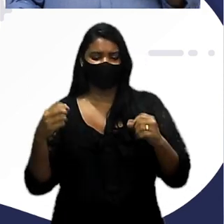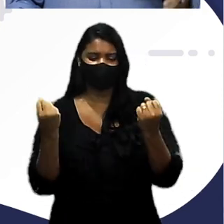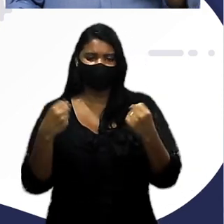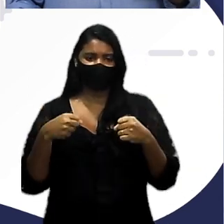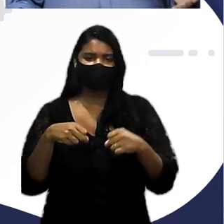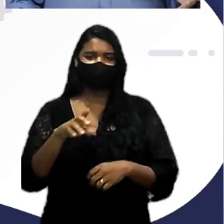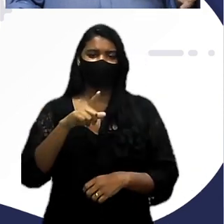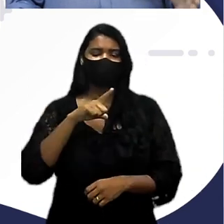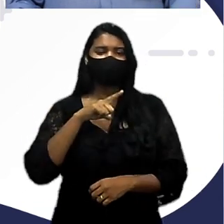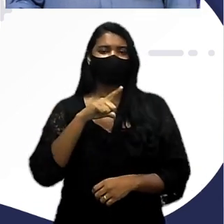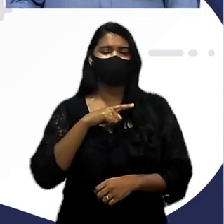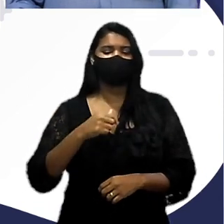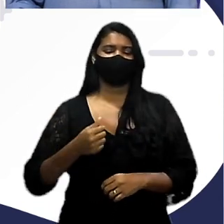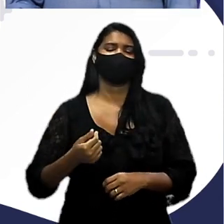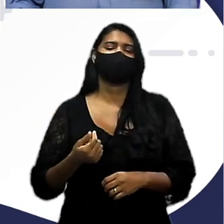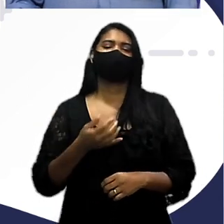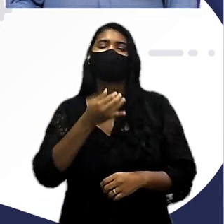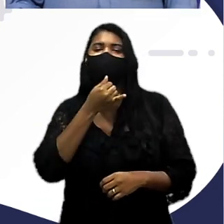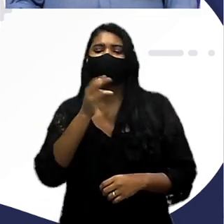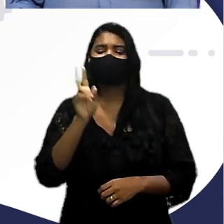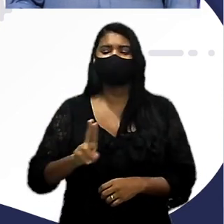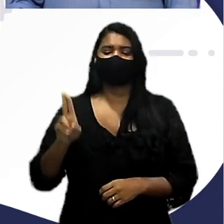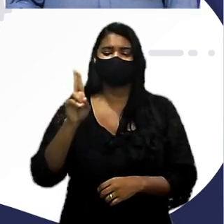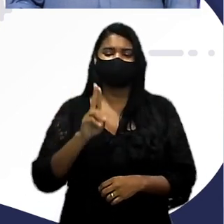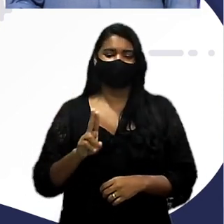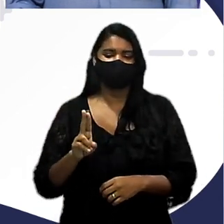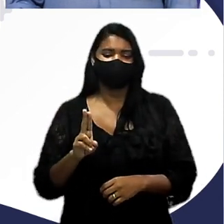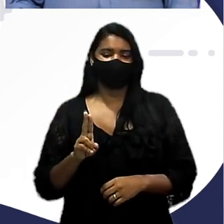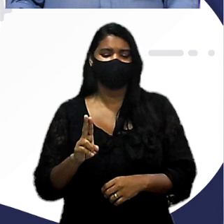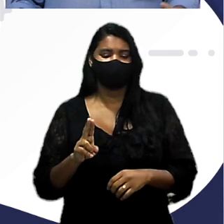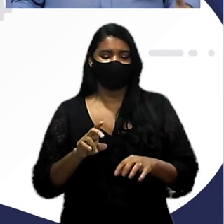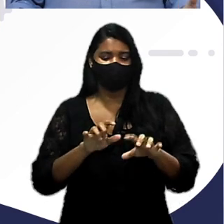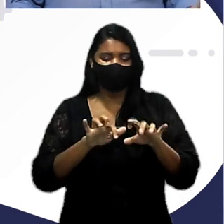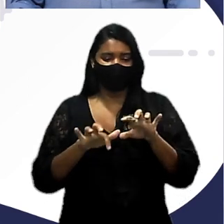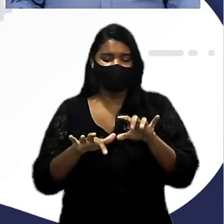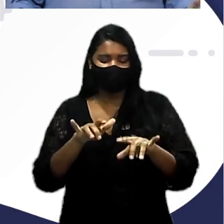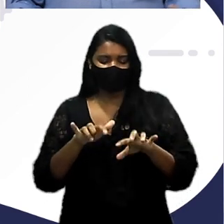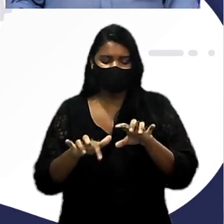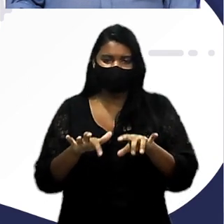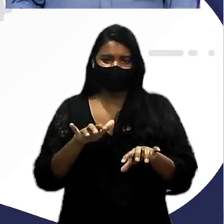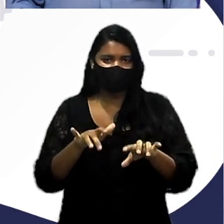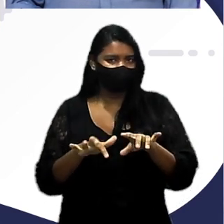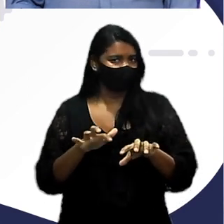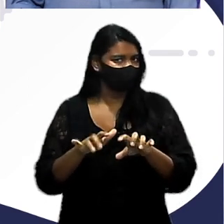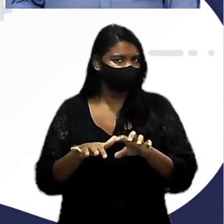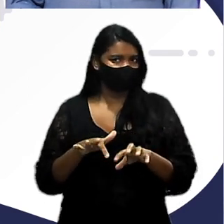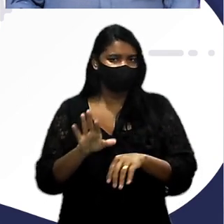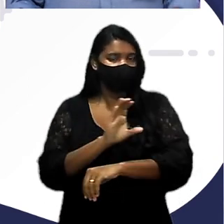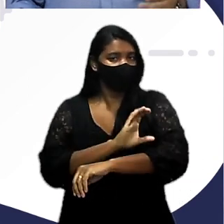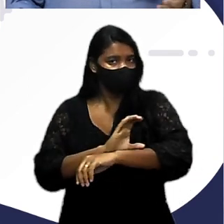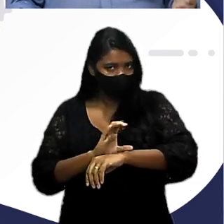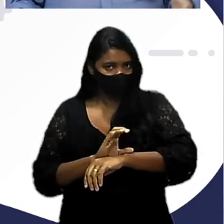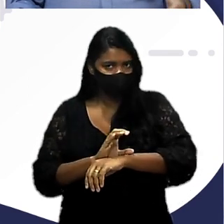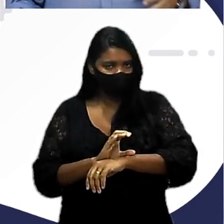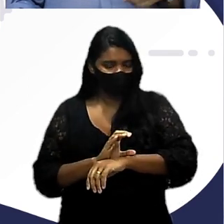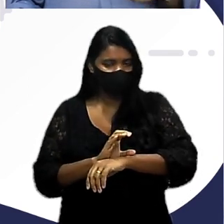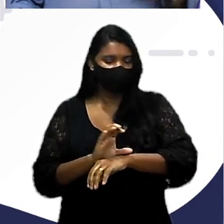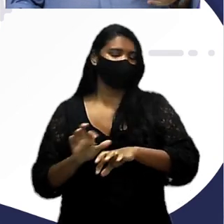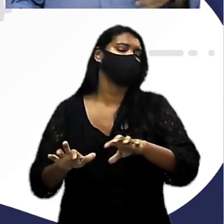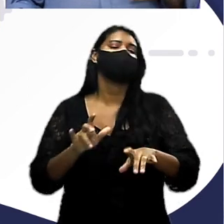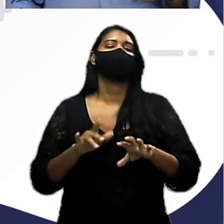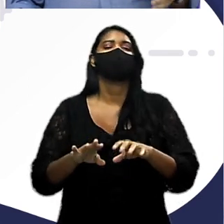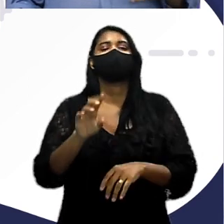necessariamente ele tinha que trabalhar usando a máquina de datilografia. Tinha que fazer um curso de datilografia. Senão, ele